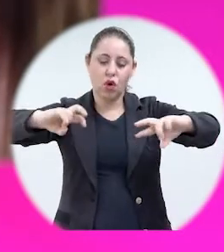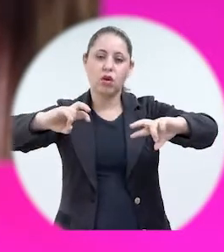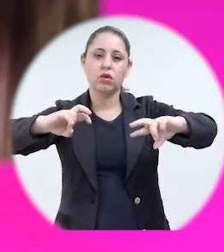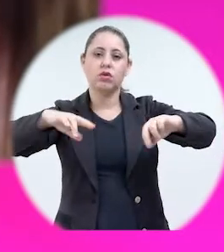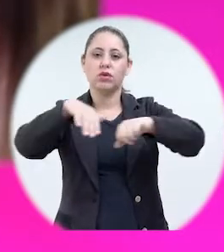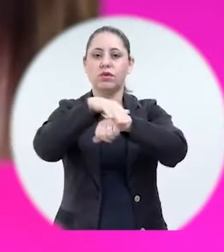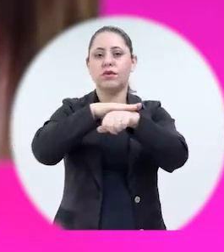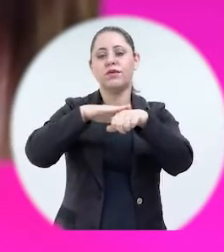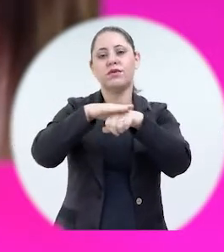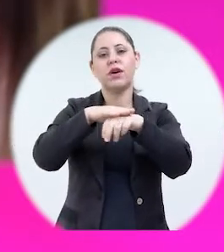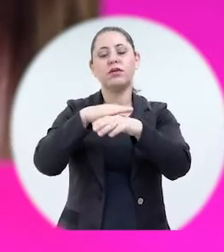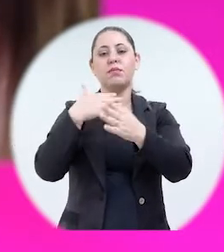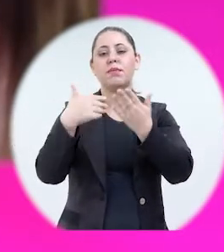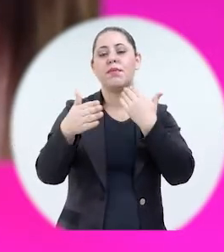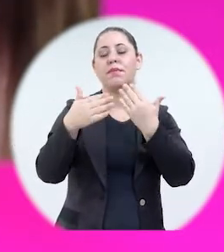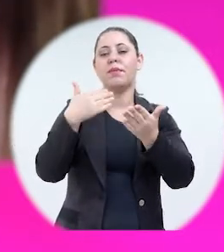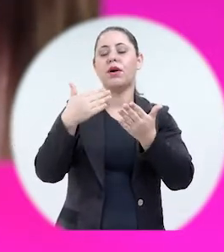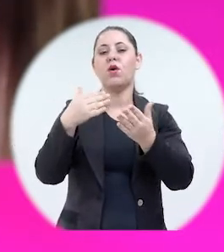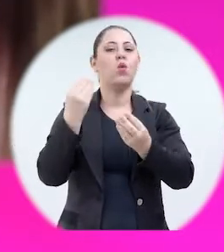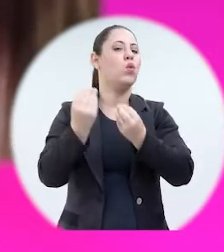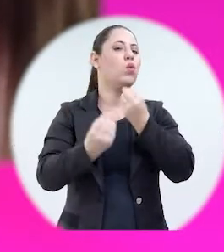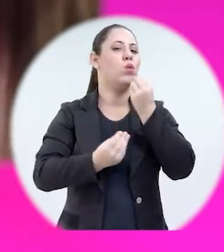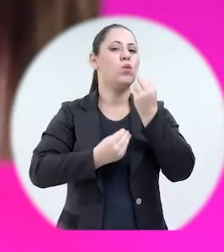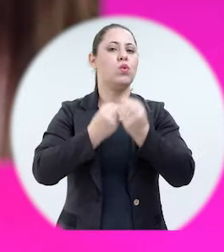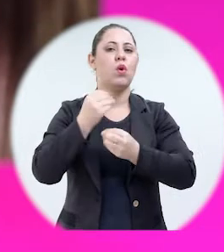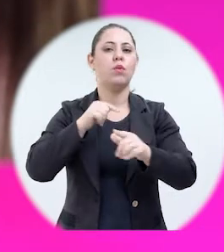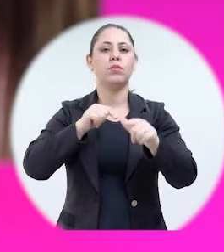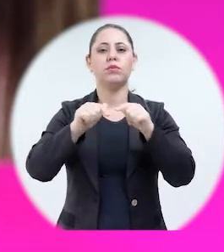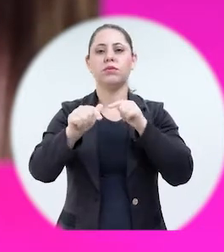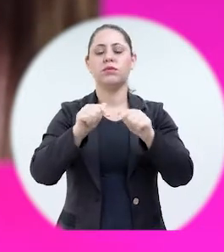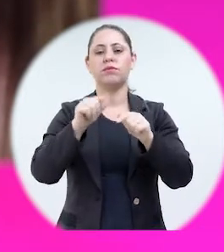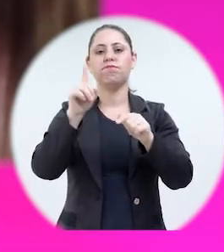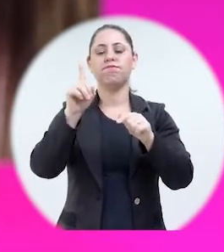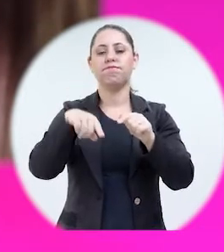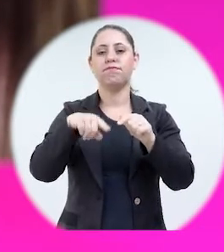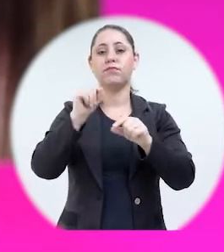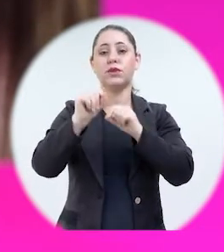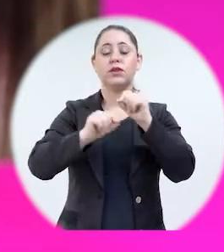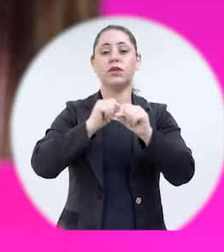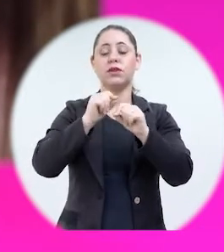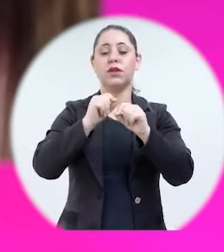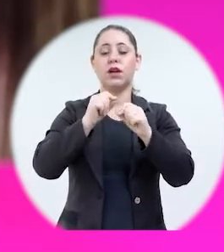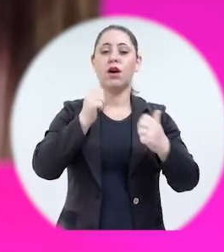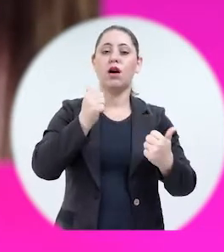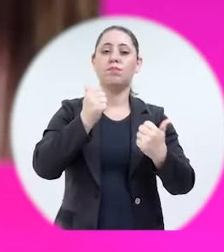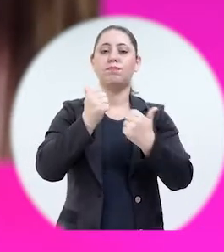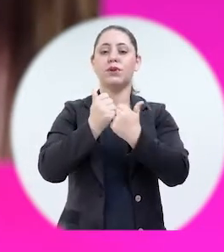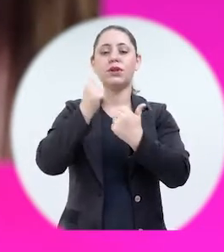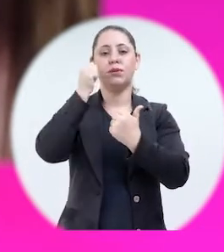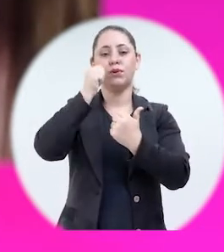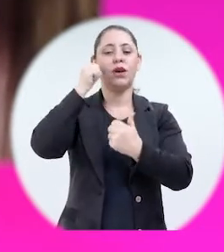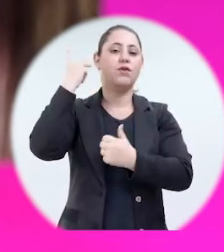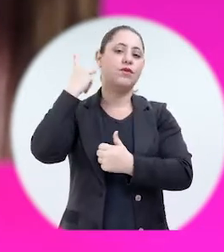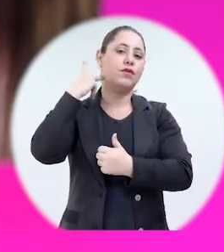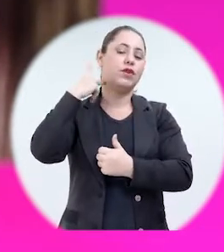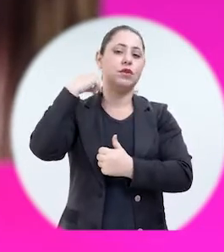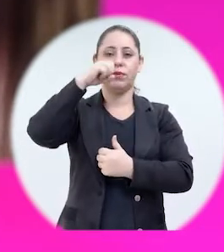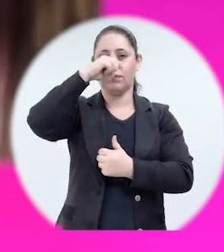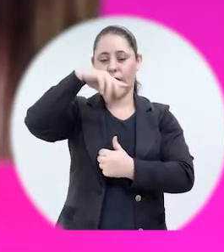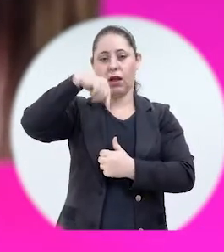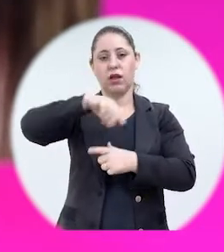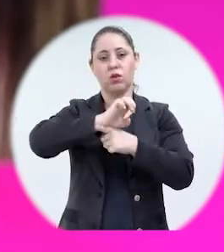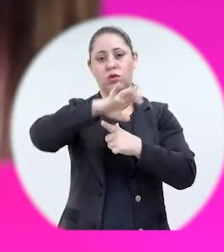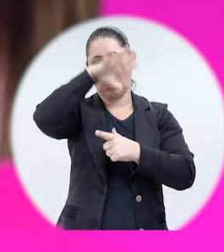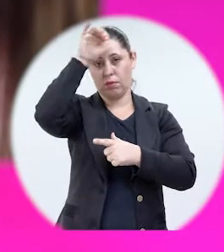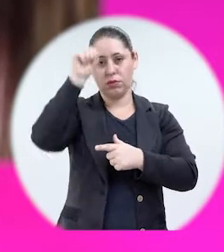de conversa, de que forma é essa atuação justamente para amparar as vítimas aqui de